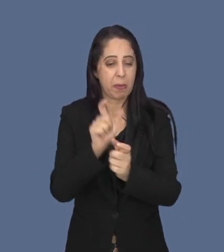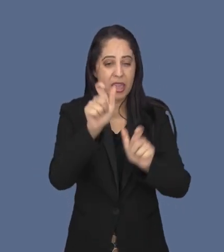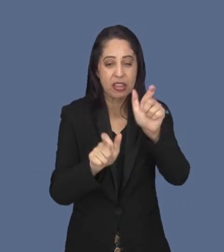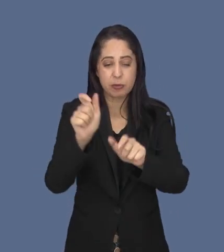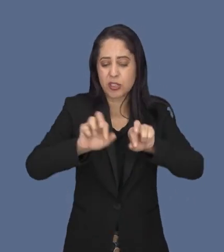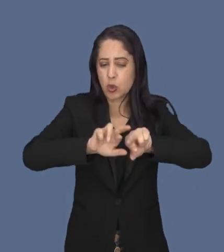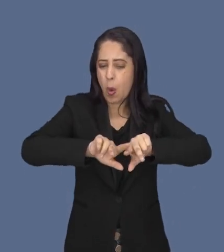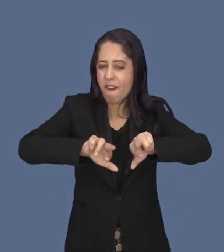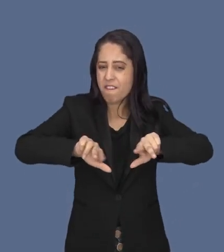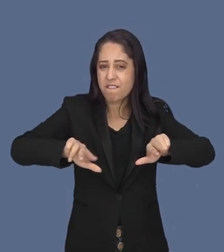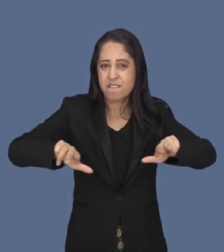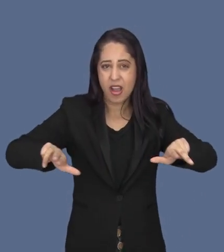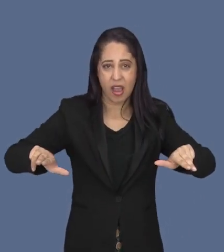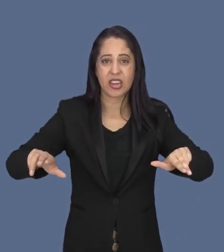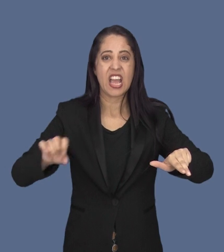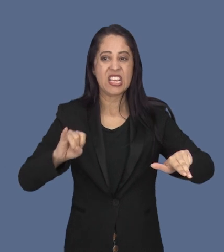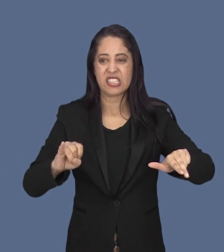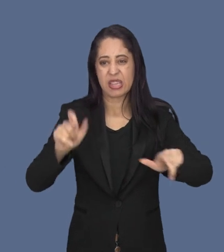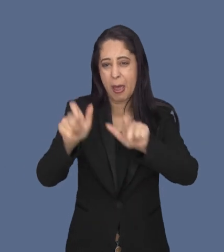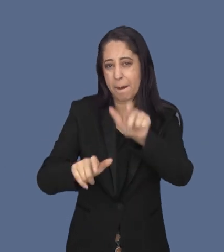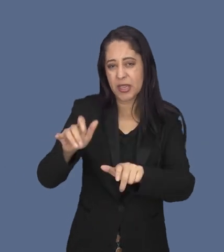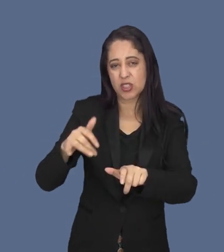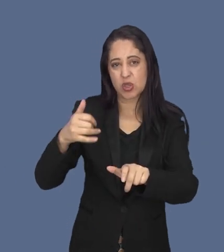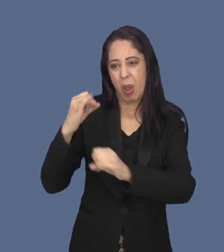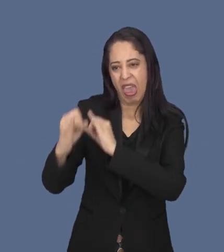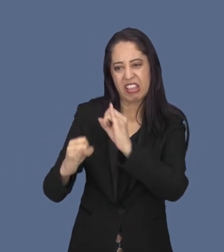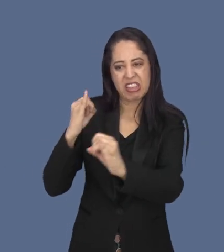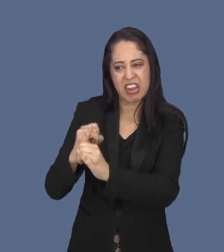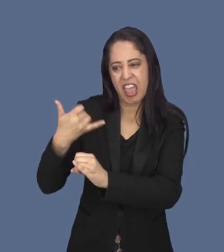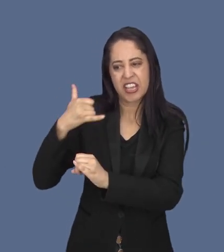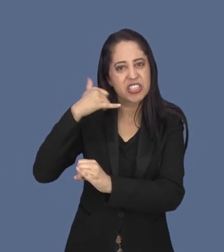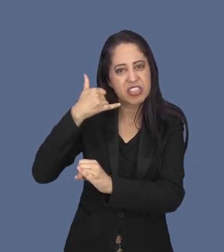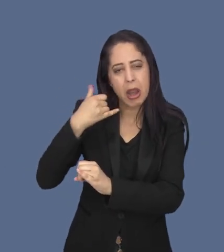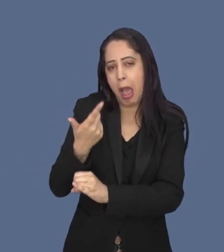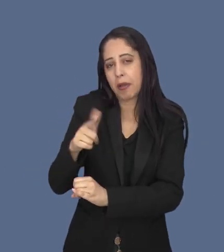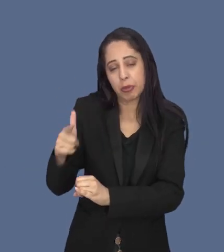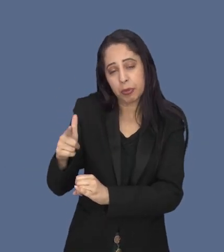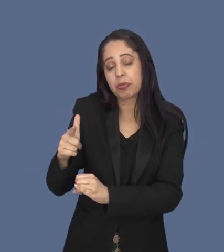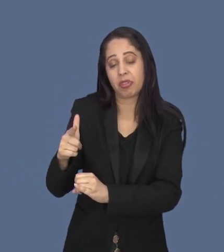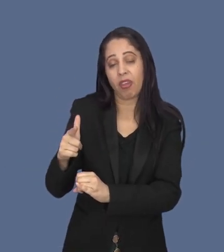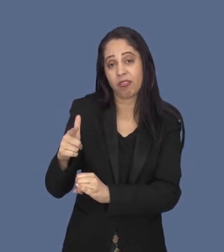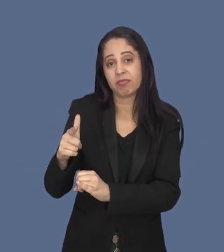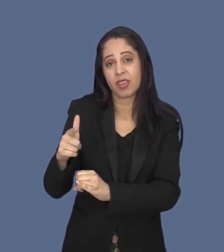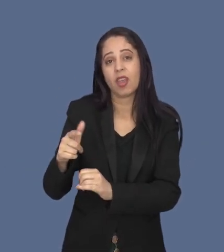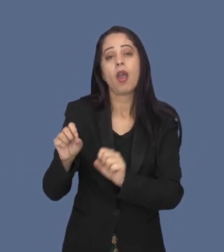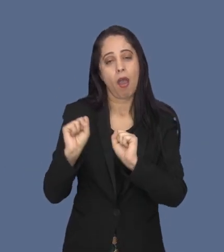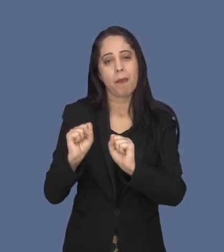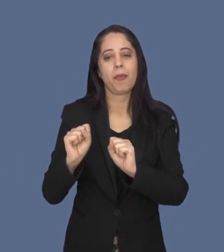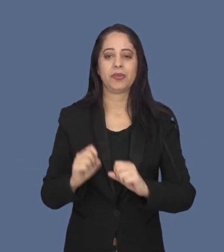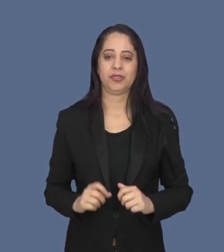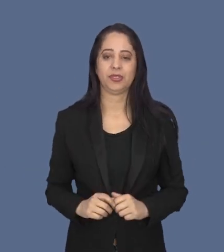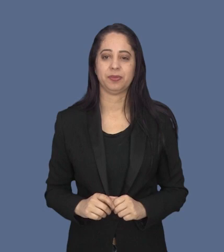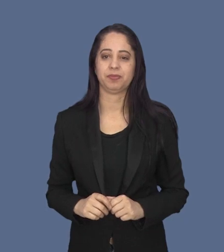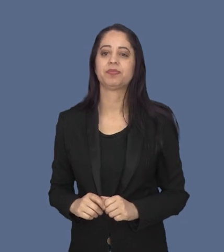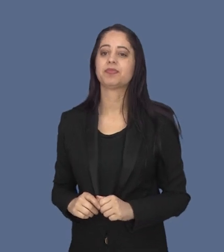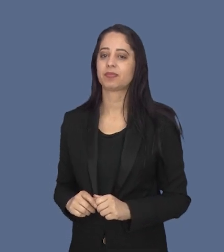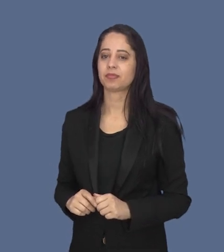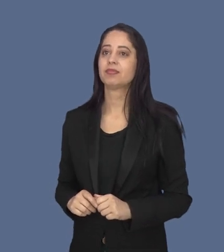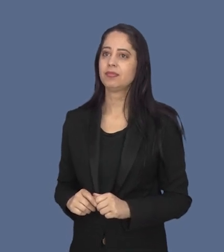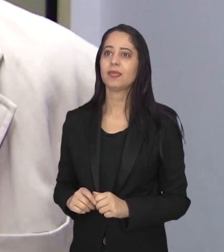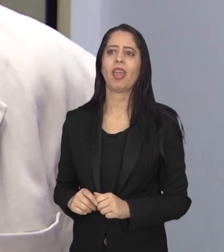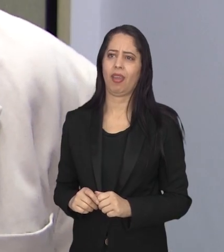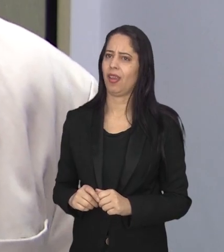Wi-Fi não funciona, ou a rede, a estrutura do local pode ter uma rede com baixo sinal, né? Então, deu algum